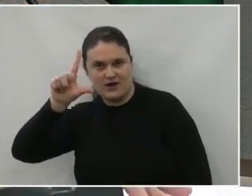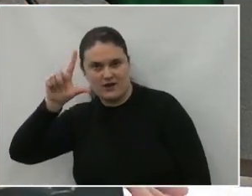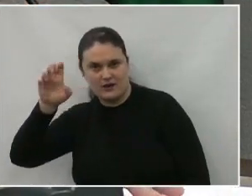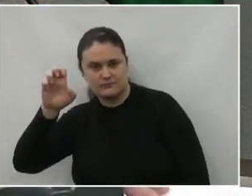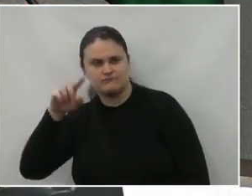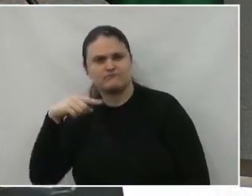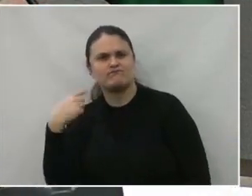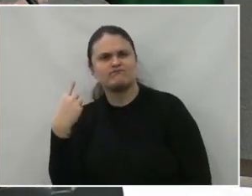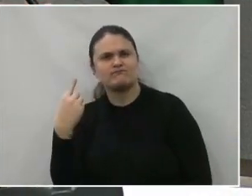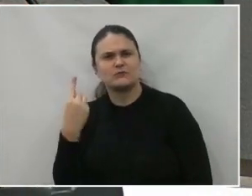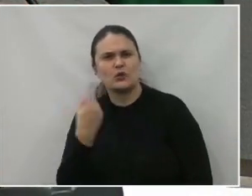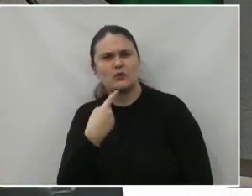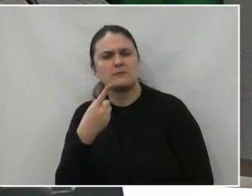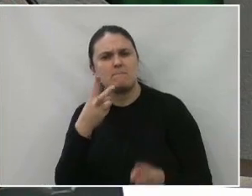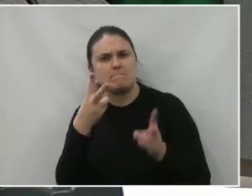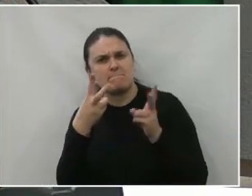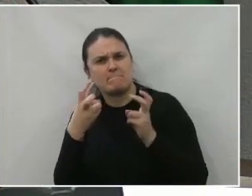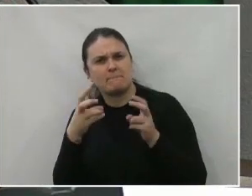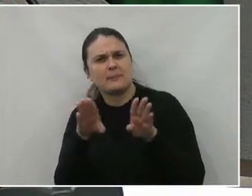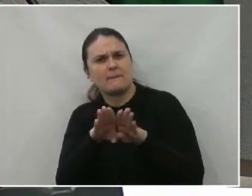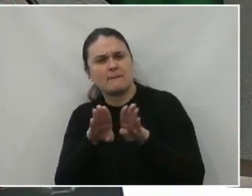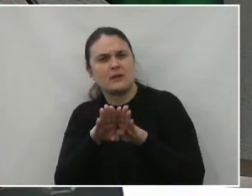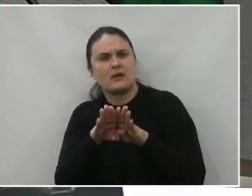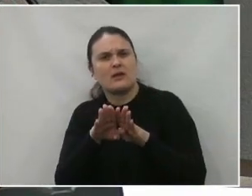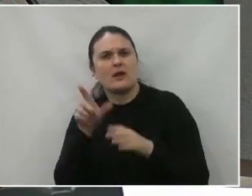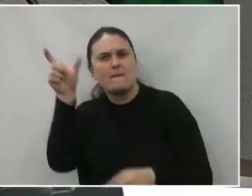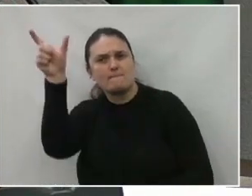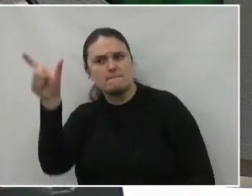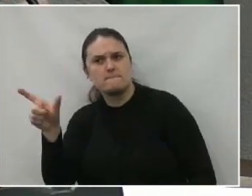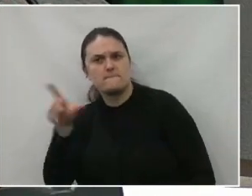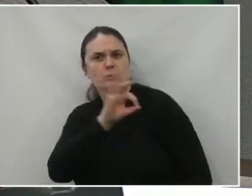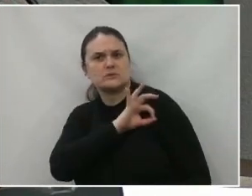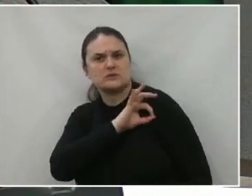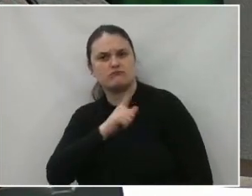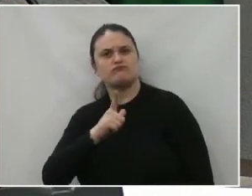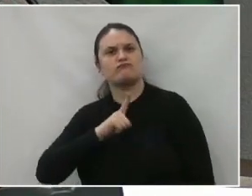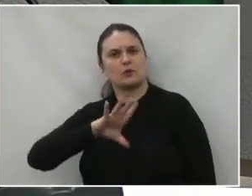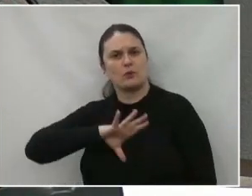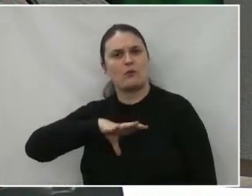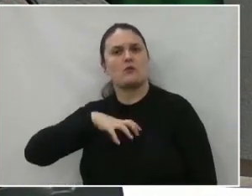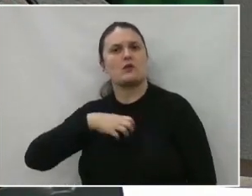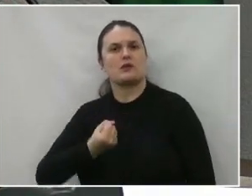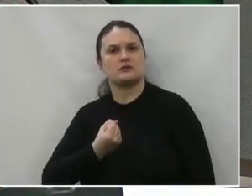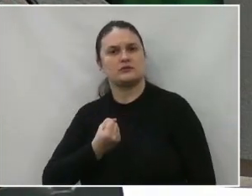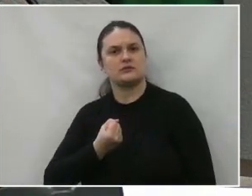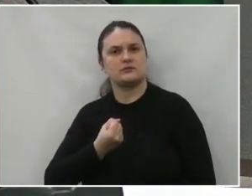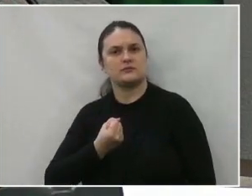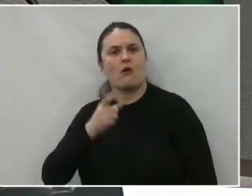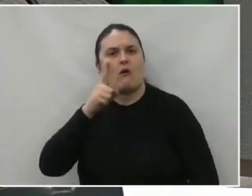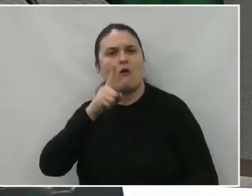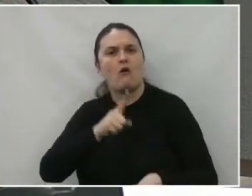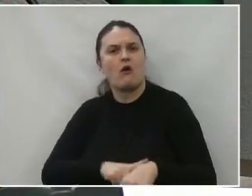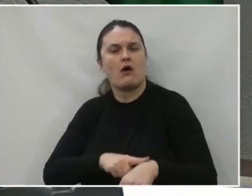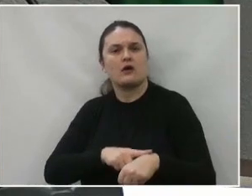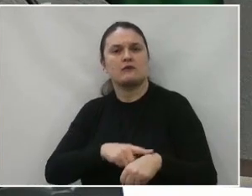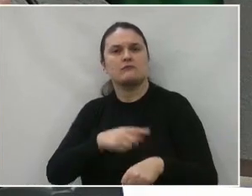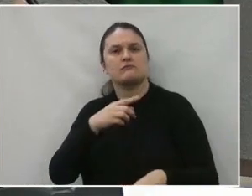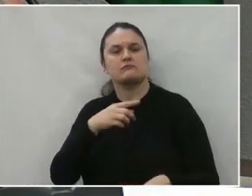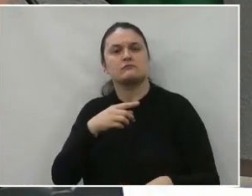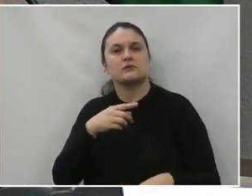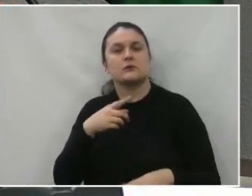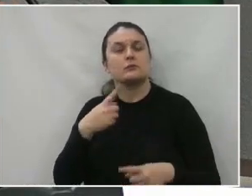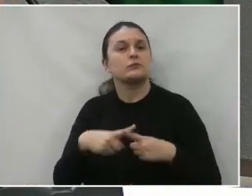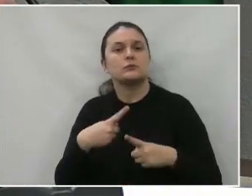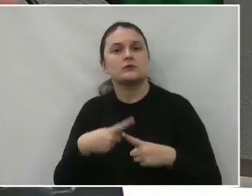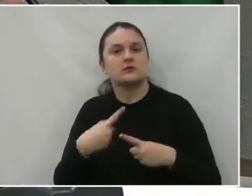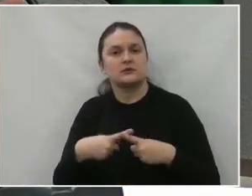nós vemos também a coragem desse policial na hora que ele interviu. Por